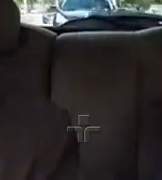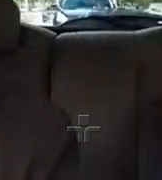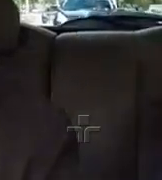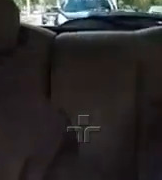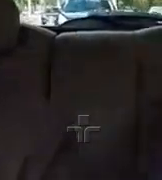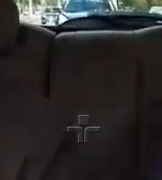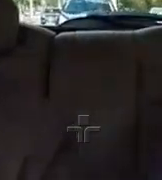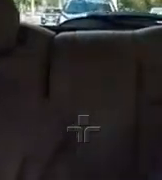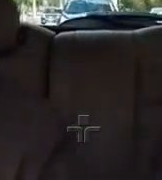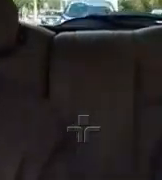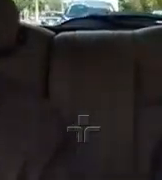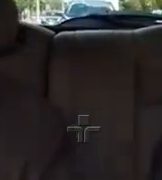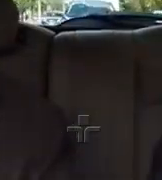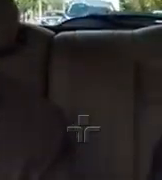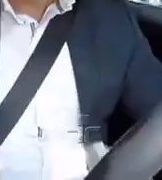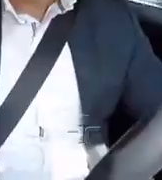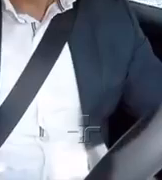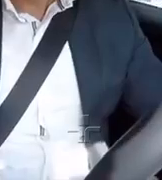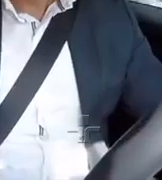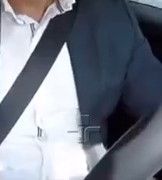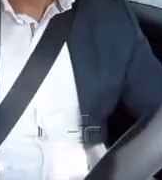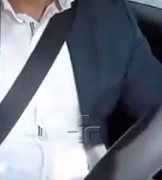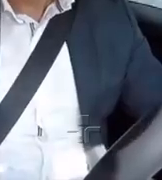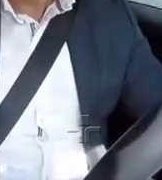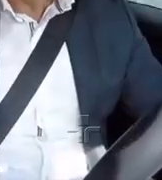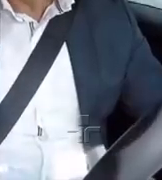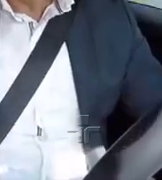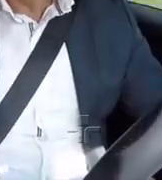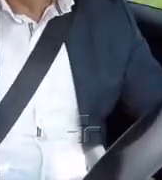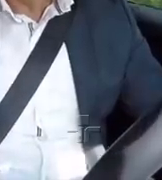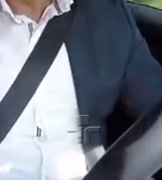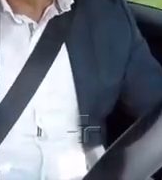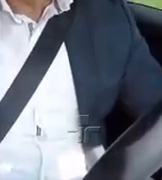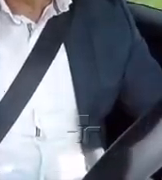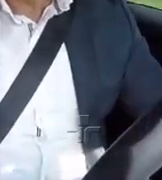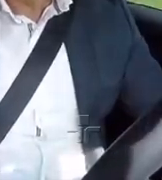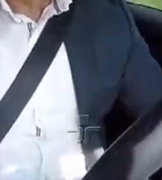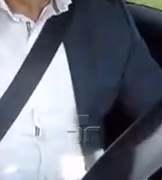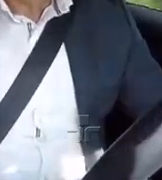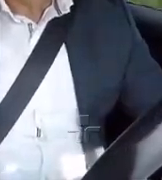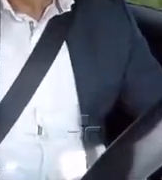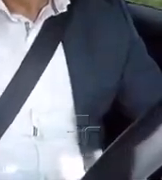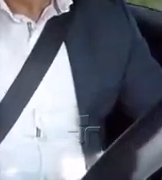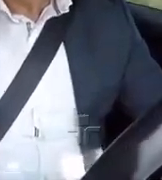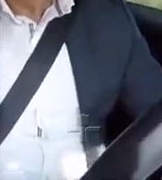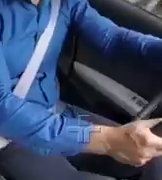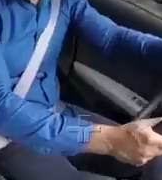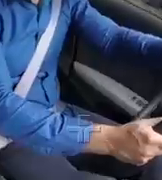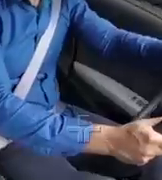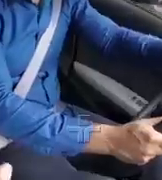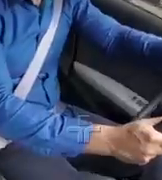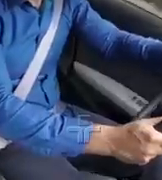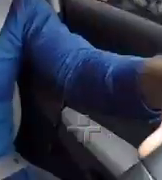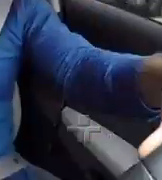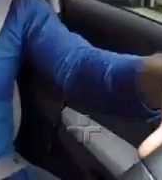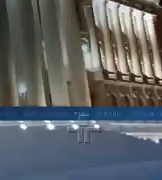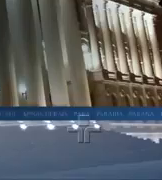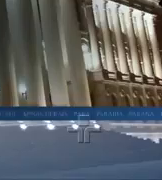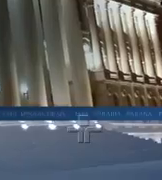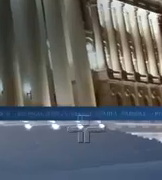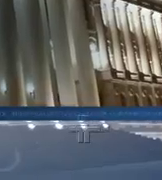uma porta para a sinceridade. Com o humor, a comunicação fica muito mais eficiente. Aí ele voltou brabo